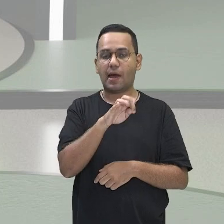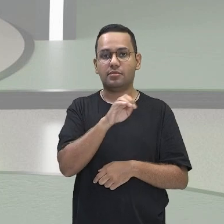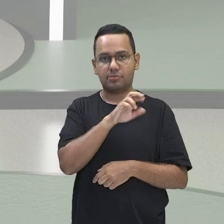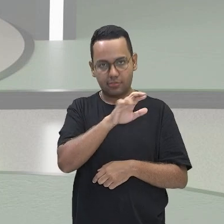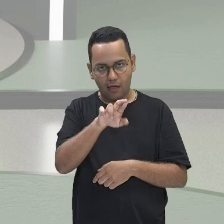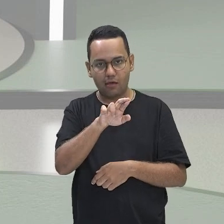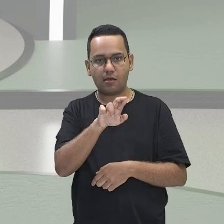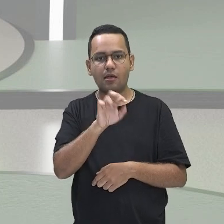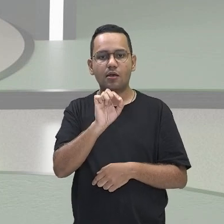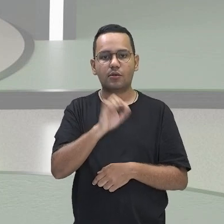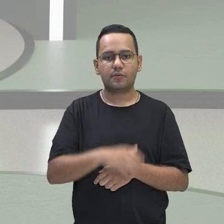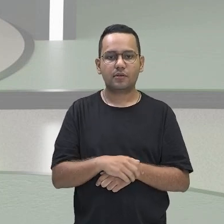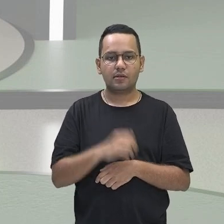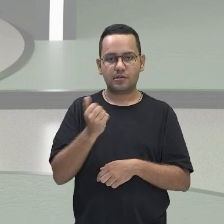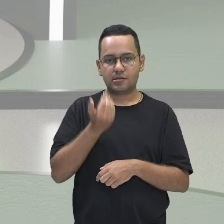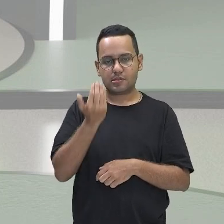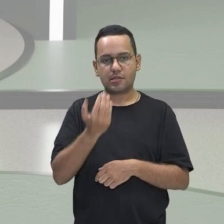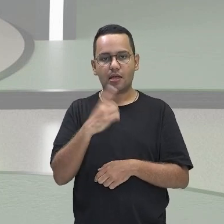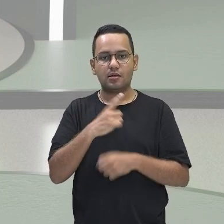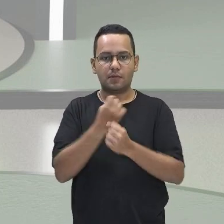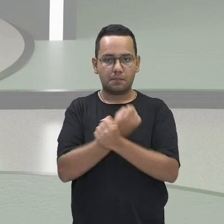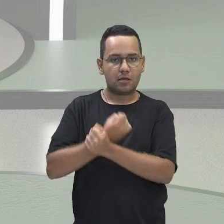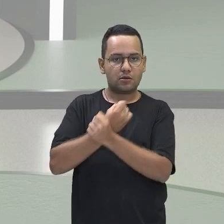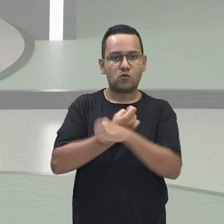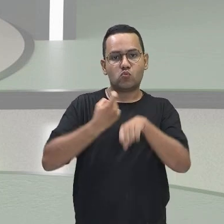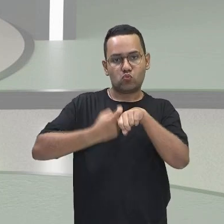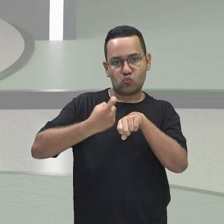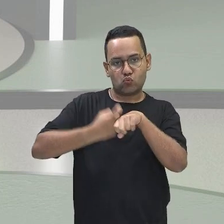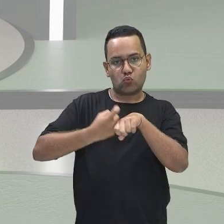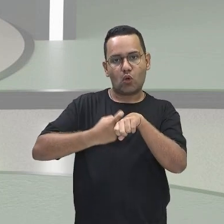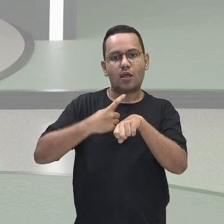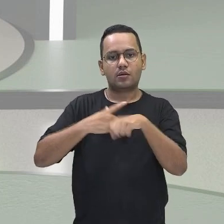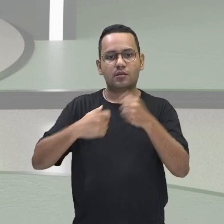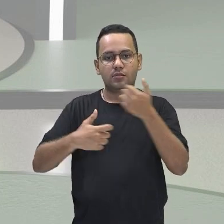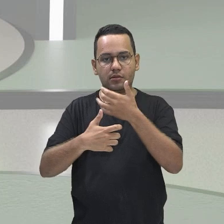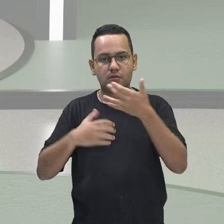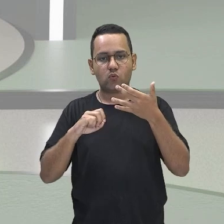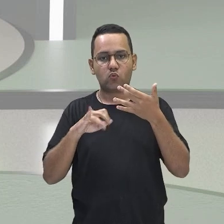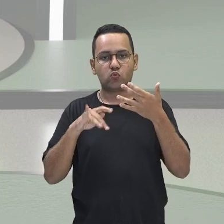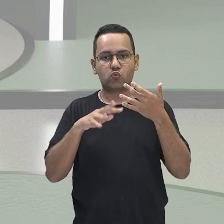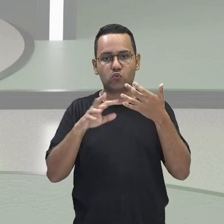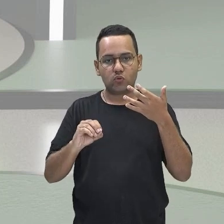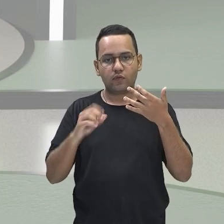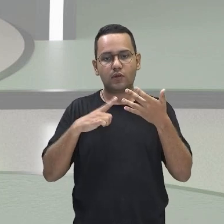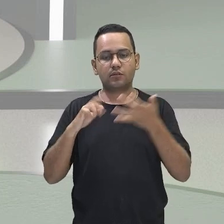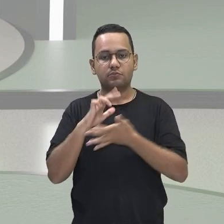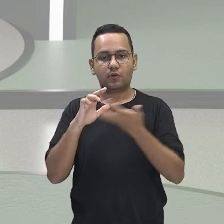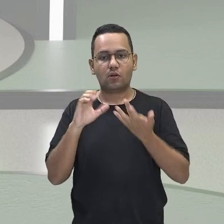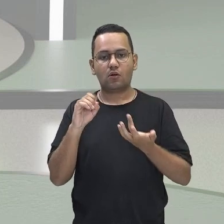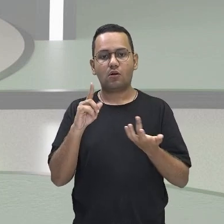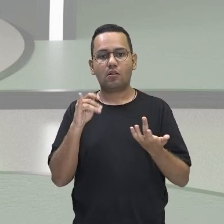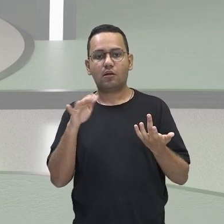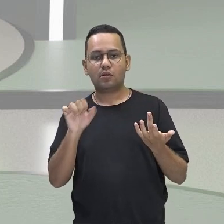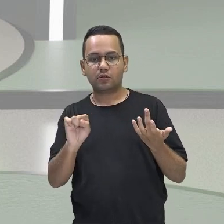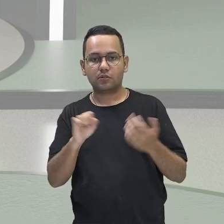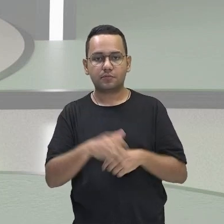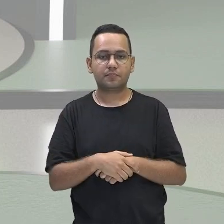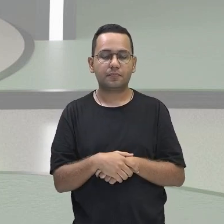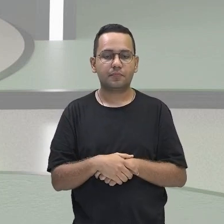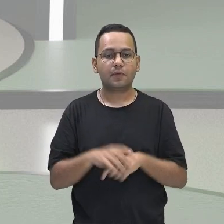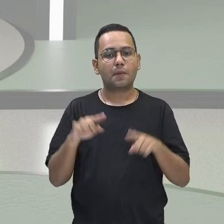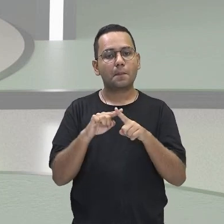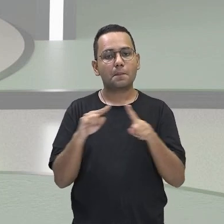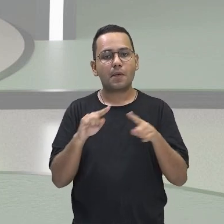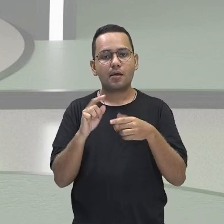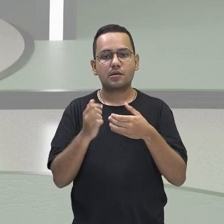espessa e resistente, formada por tecido conjuntivo rico em fibras colágenas. A sua porção mais